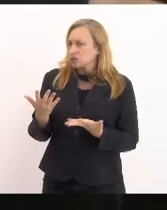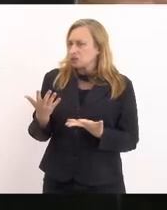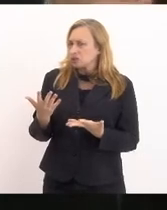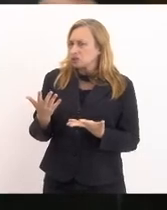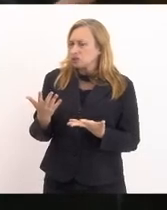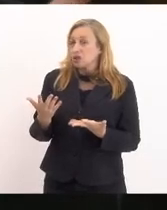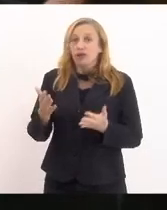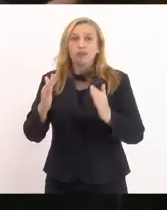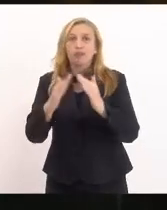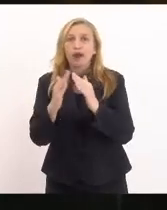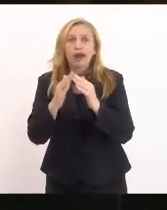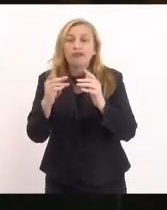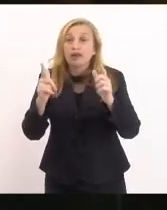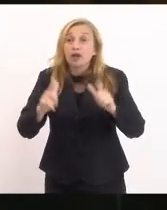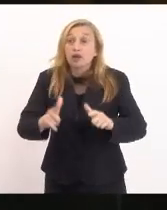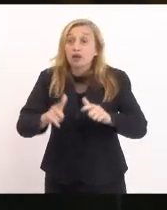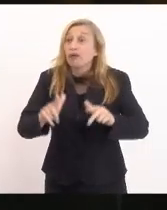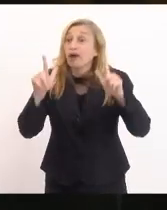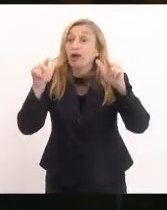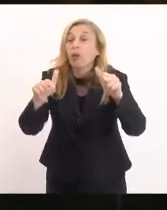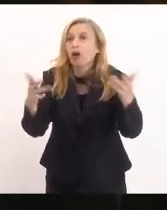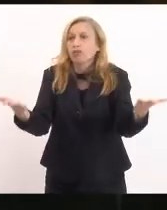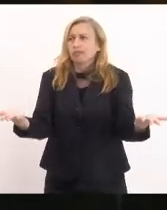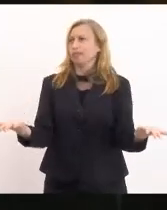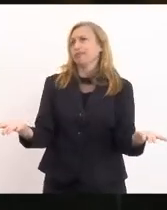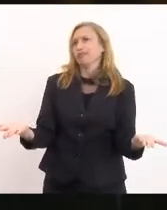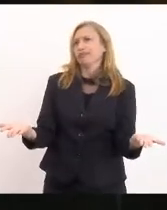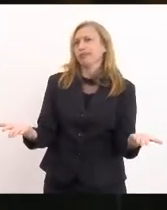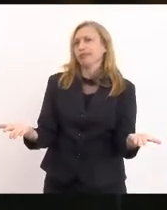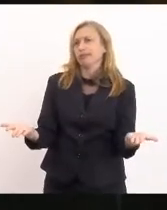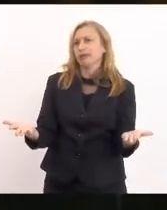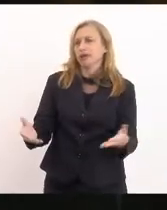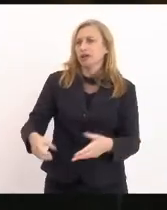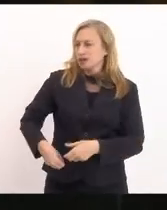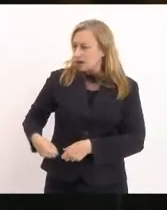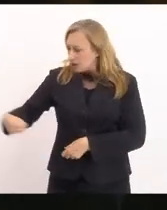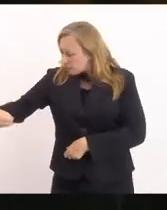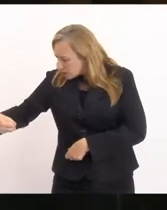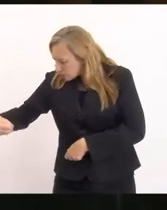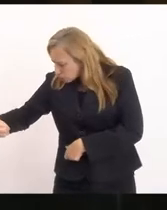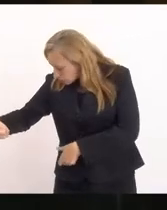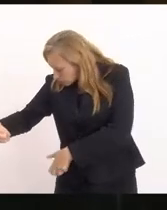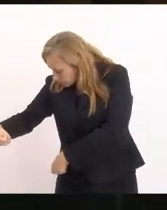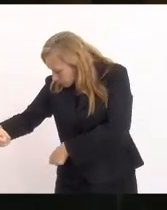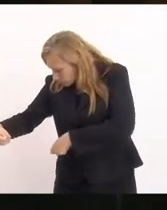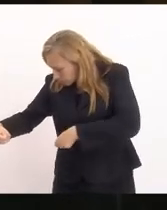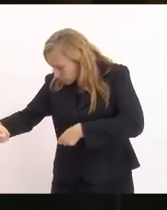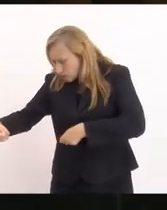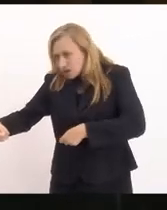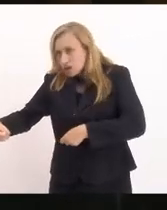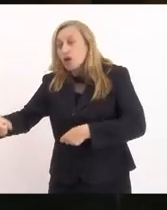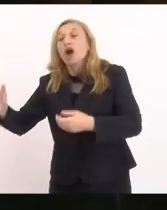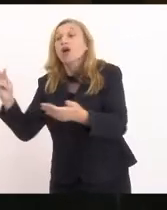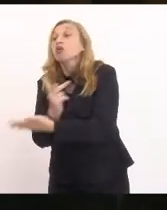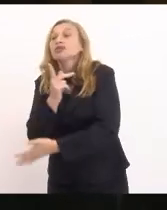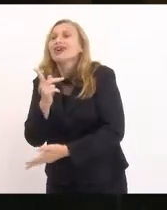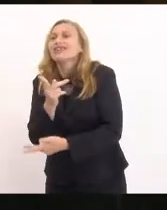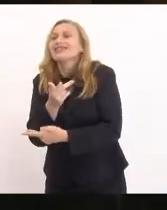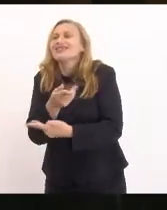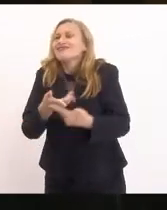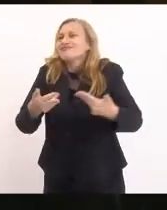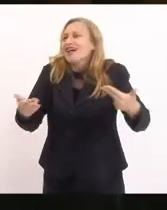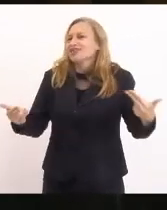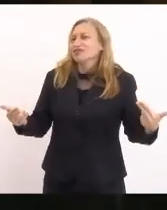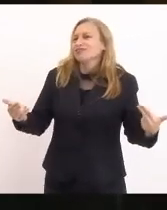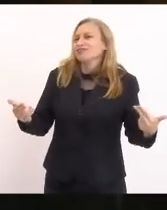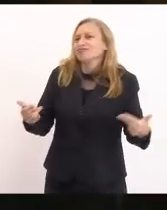claro, moravam no mesmo condomínio, abrindo a mochila e, o que acontece muito no Rio de